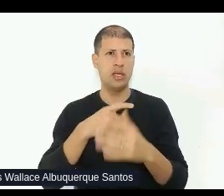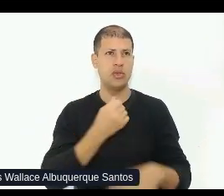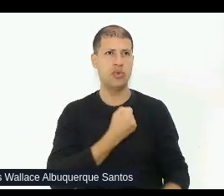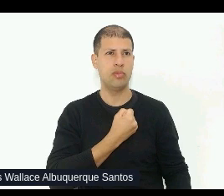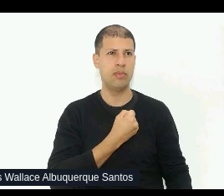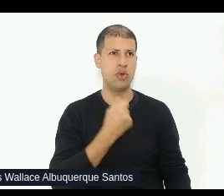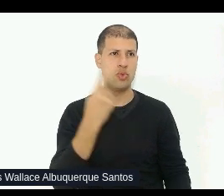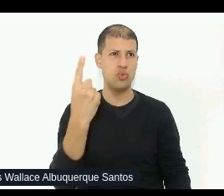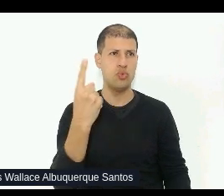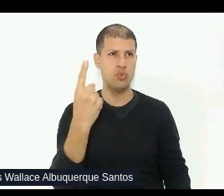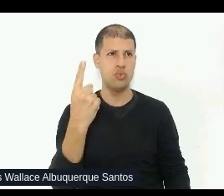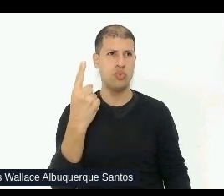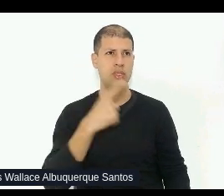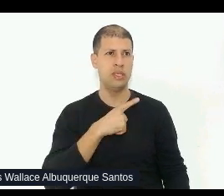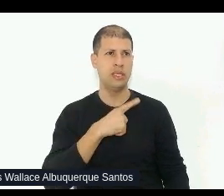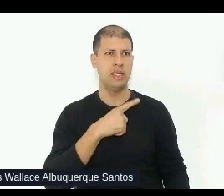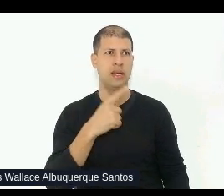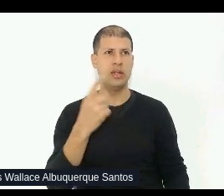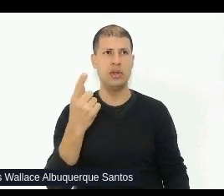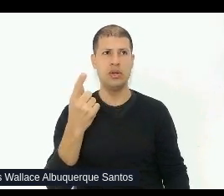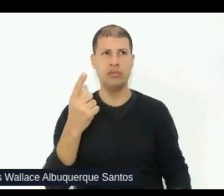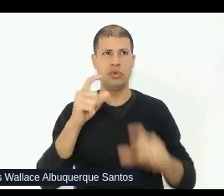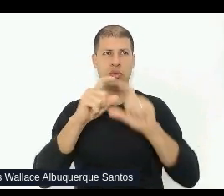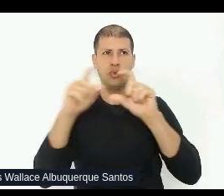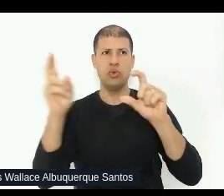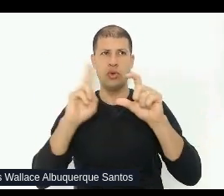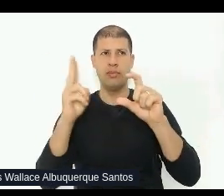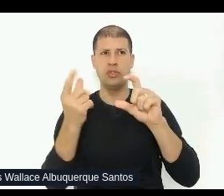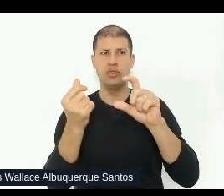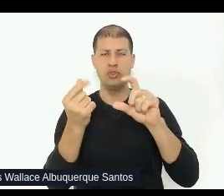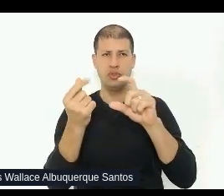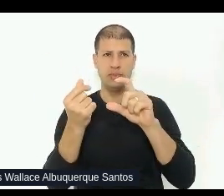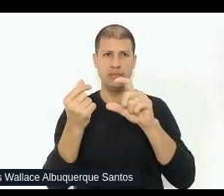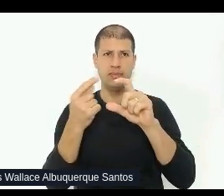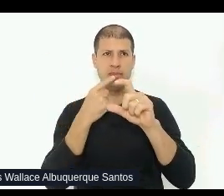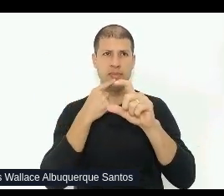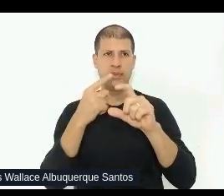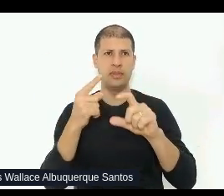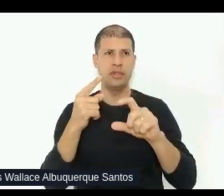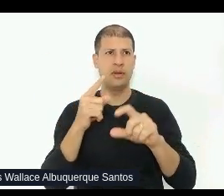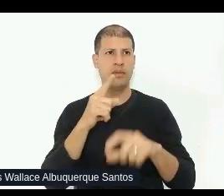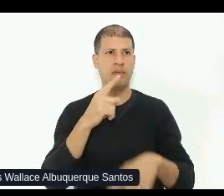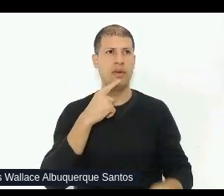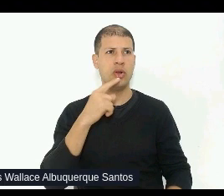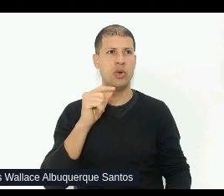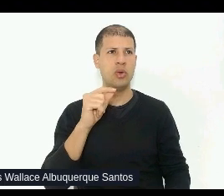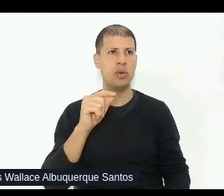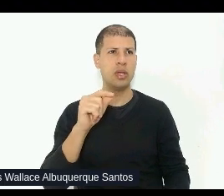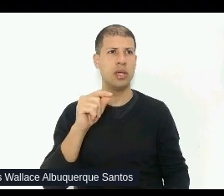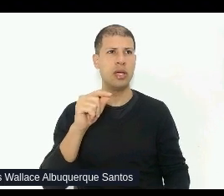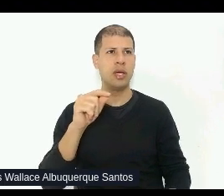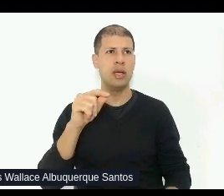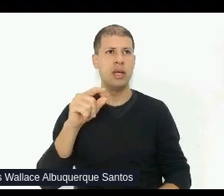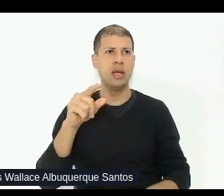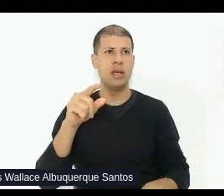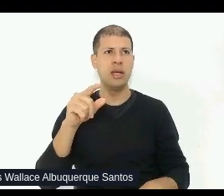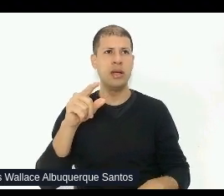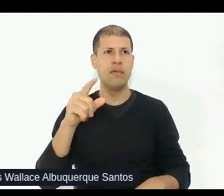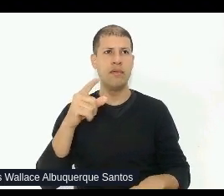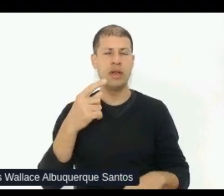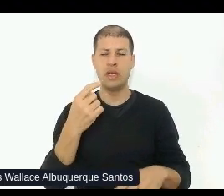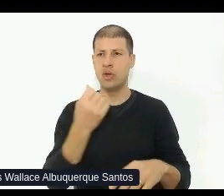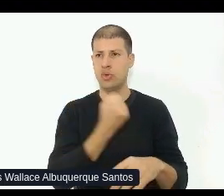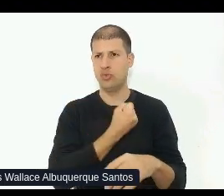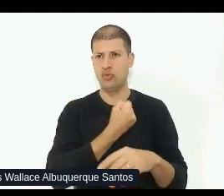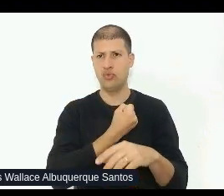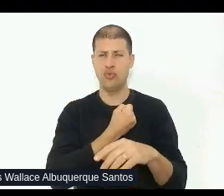título Dica de Finanças, e aí o texto está escrito, deve ser identificado como um título de nível 1. O leitor